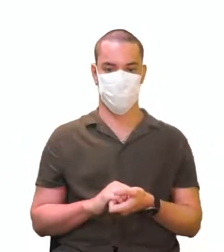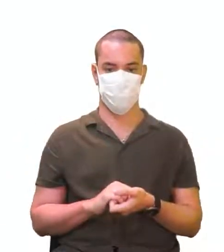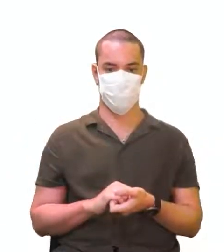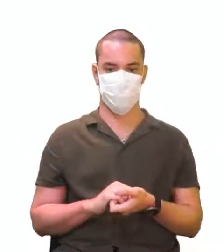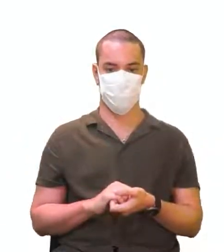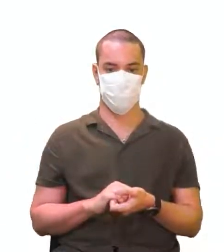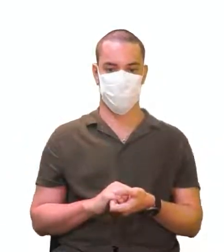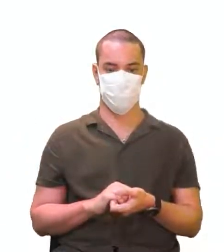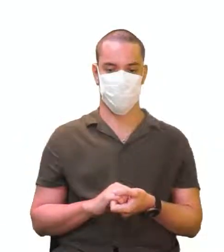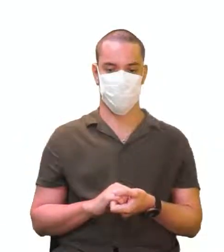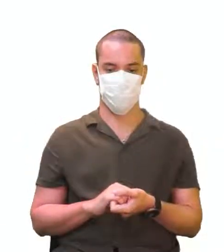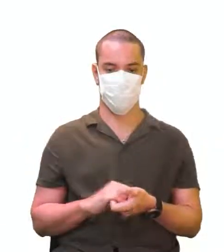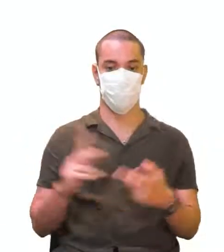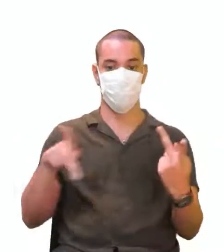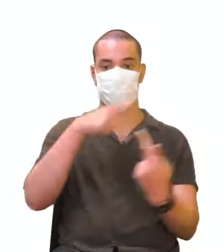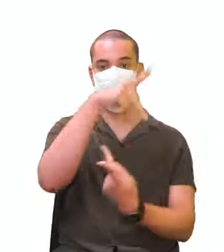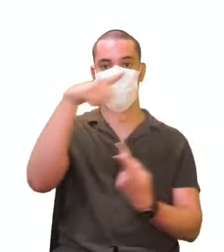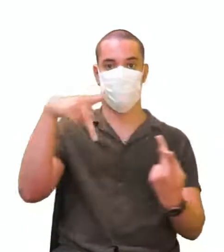universal,